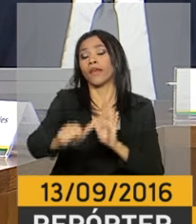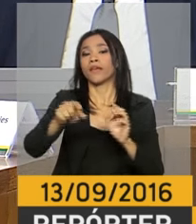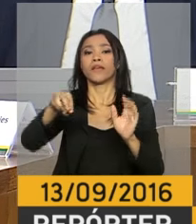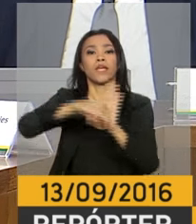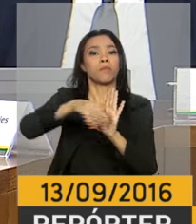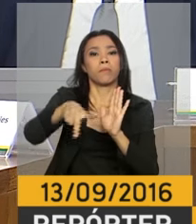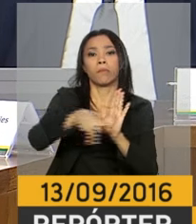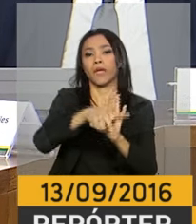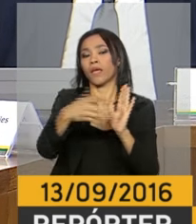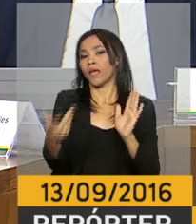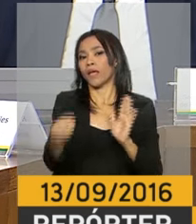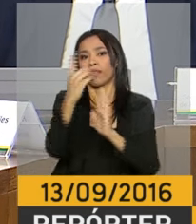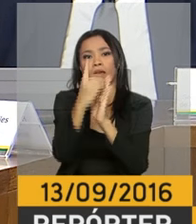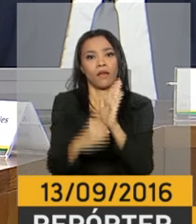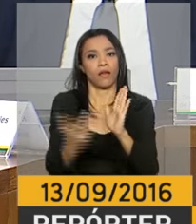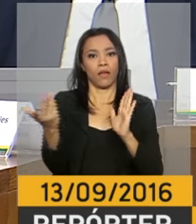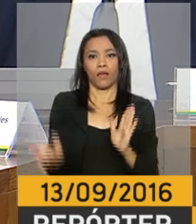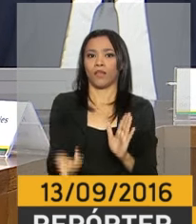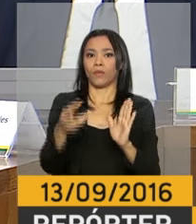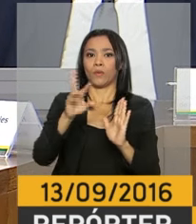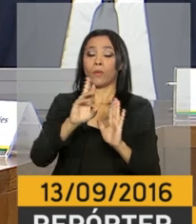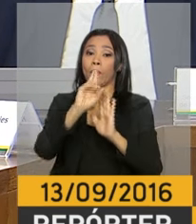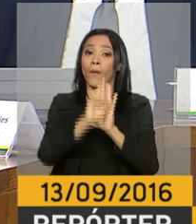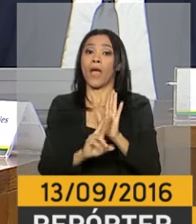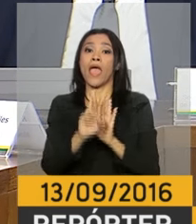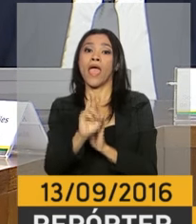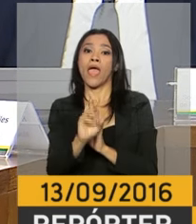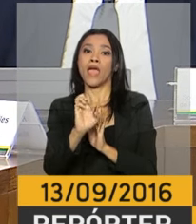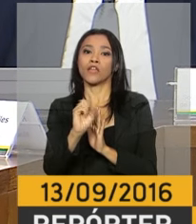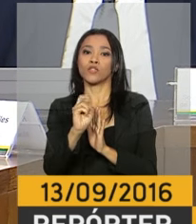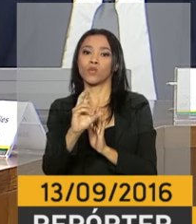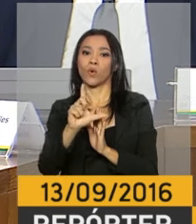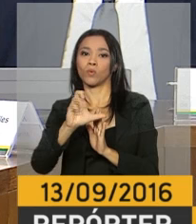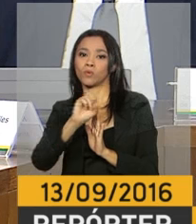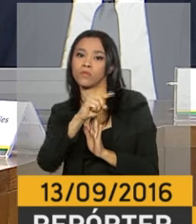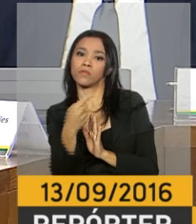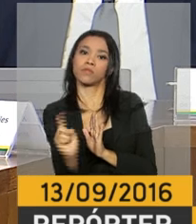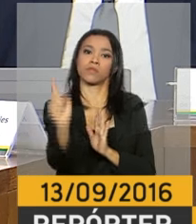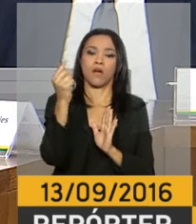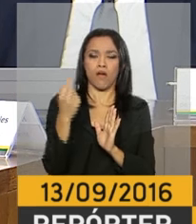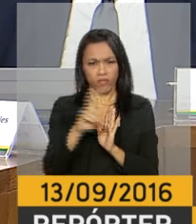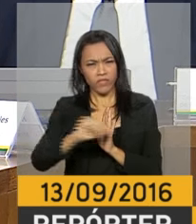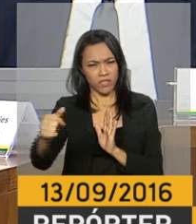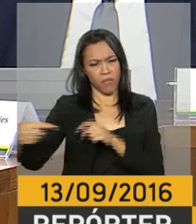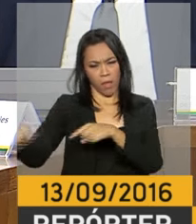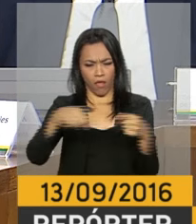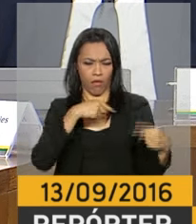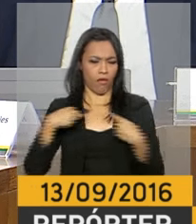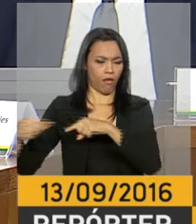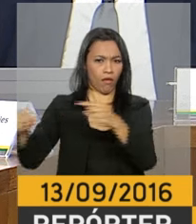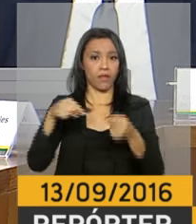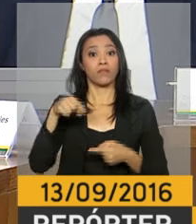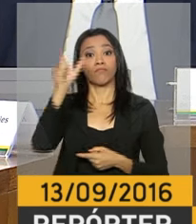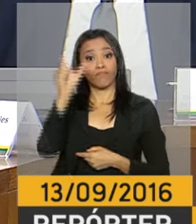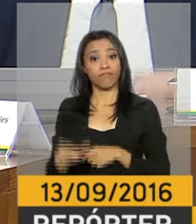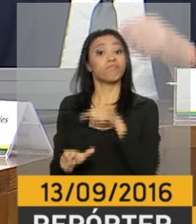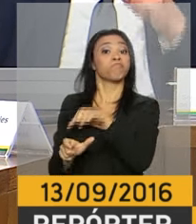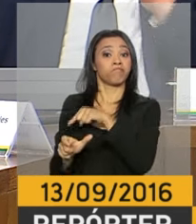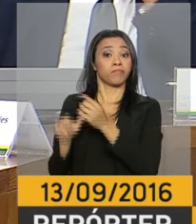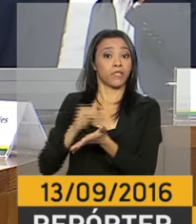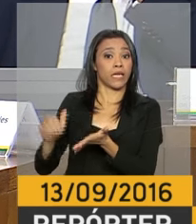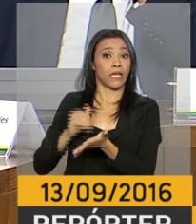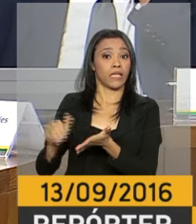alguns decretos algumas resoluções que os senhores vão debatendo com o secretário Moreira Franco